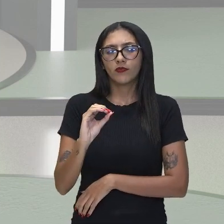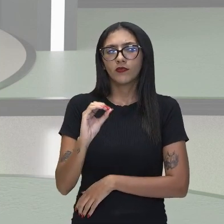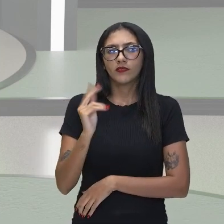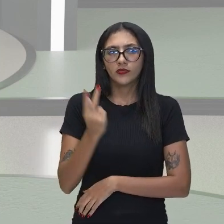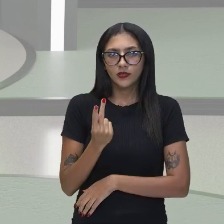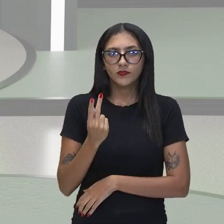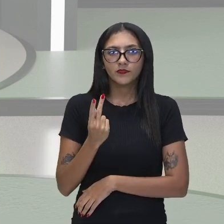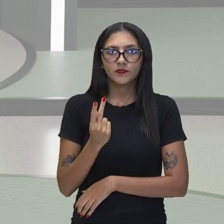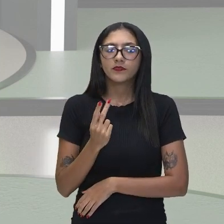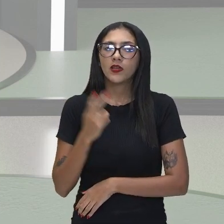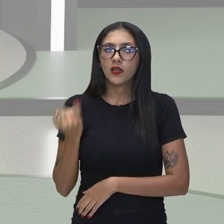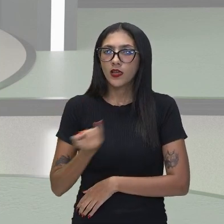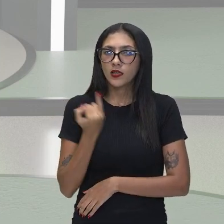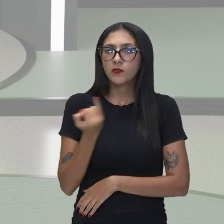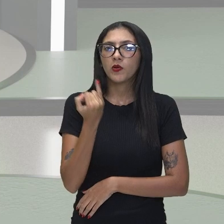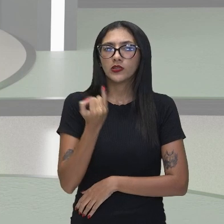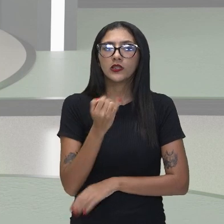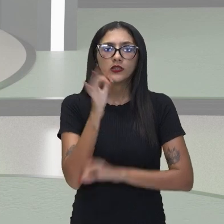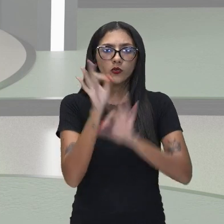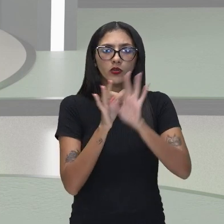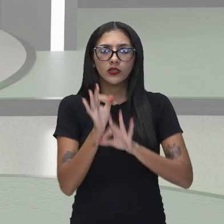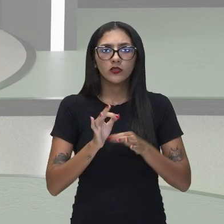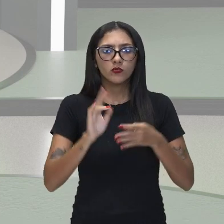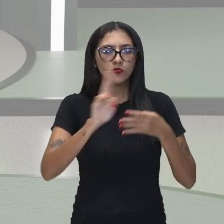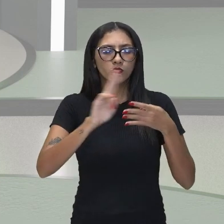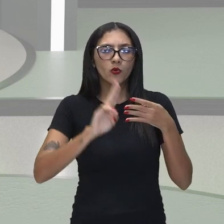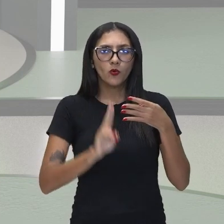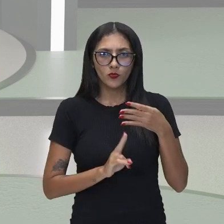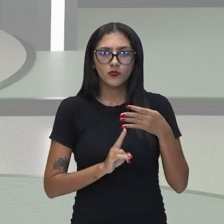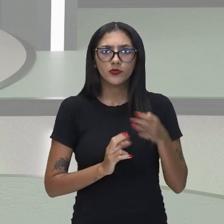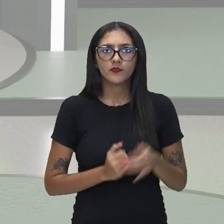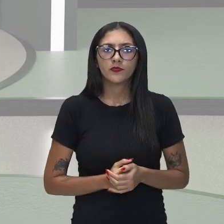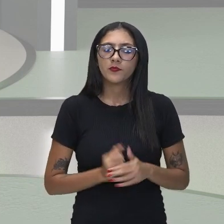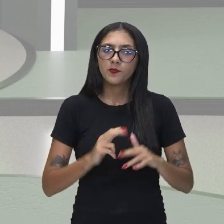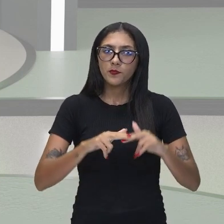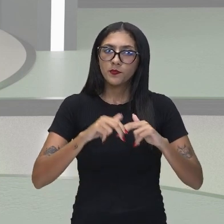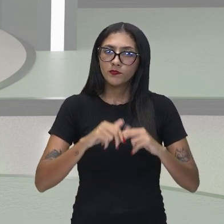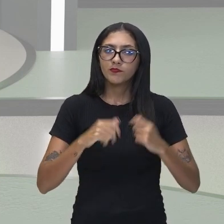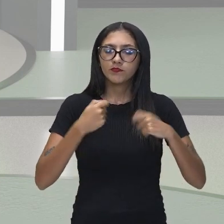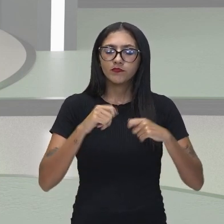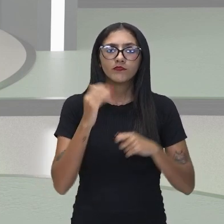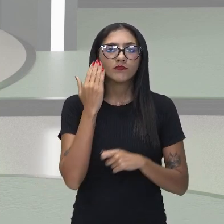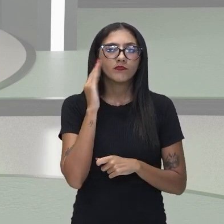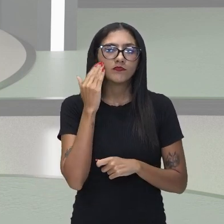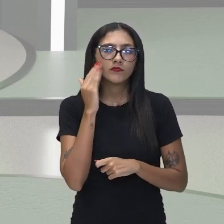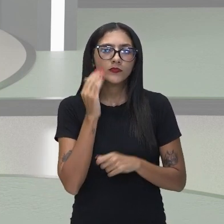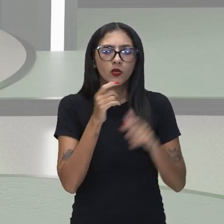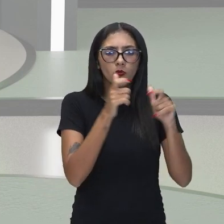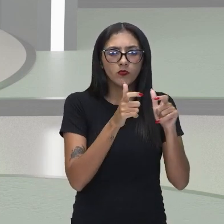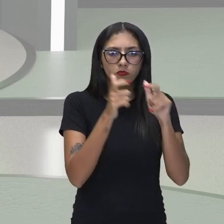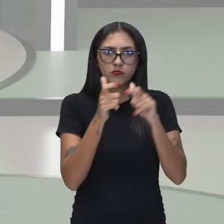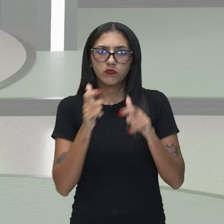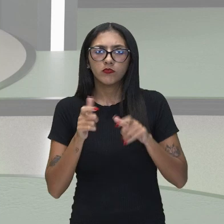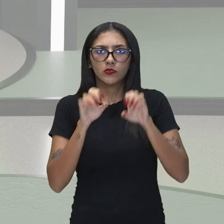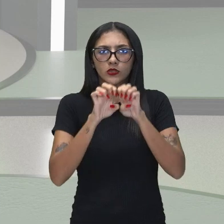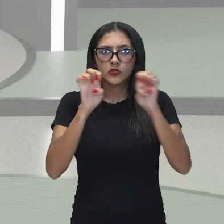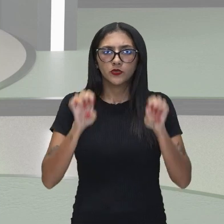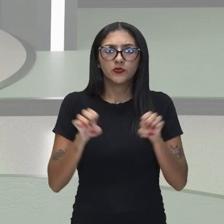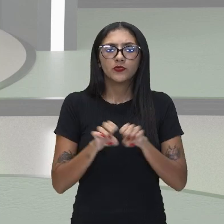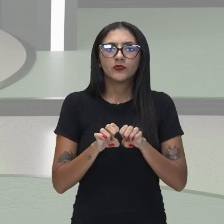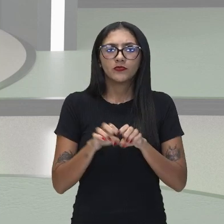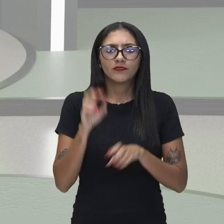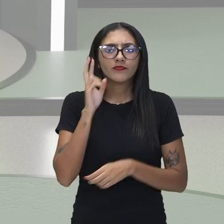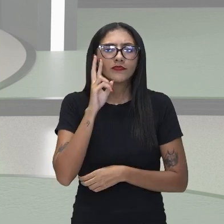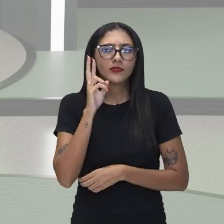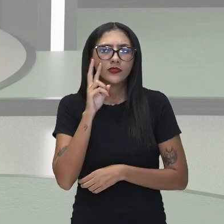a nomenclatura do álcool, para a gente precisa identificar aí a posição das hidroxilas. Lembra-se das regras de